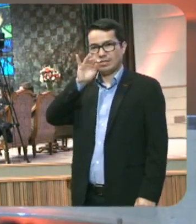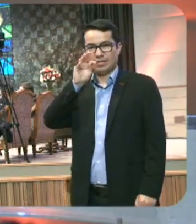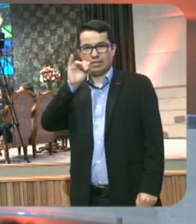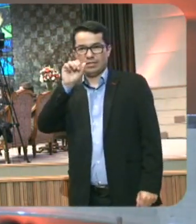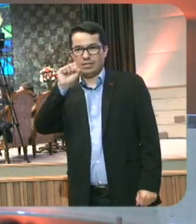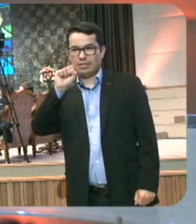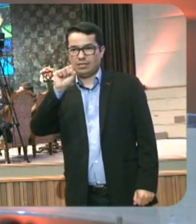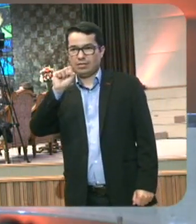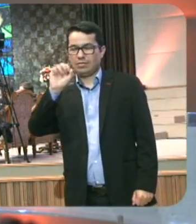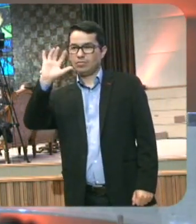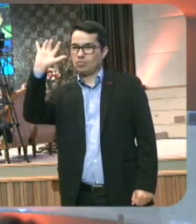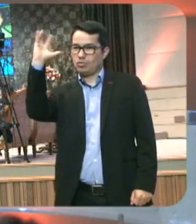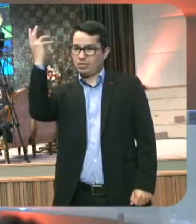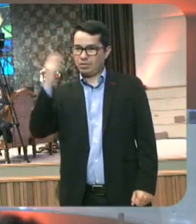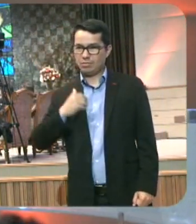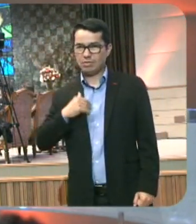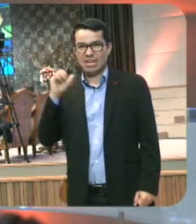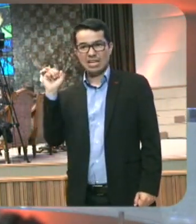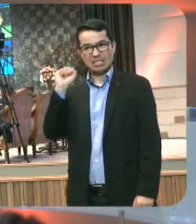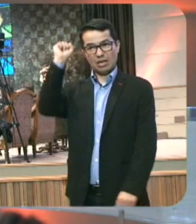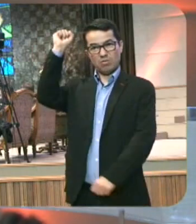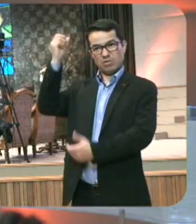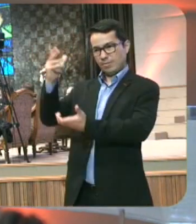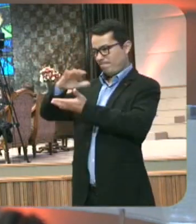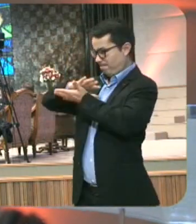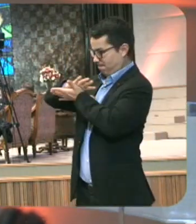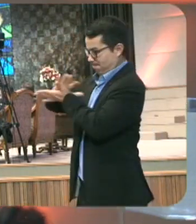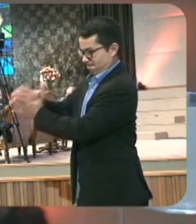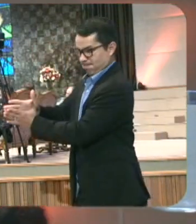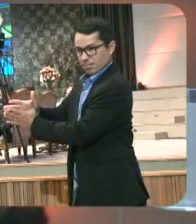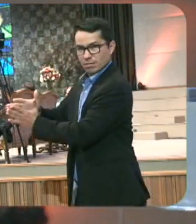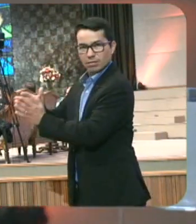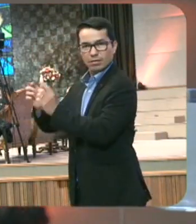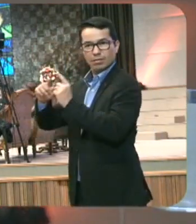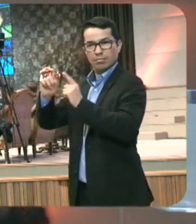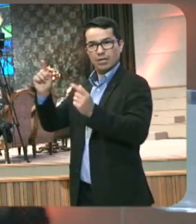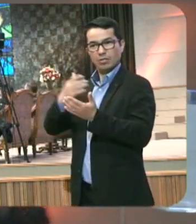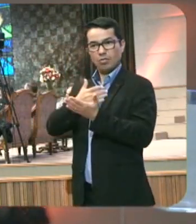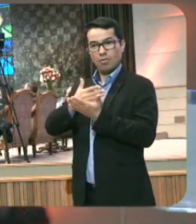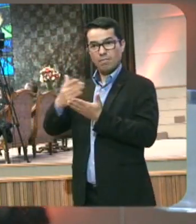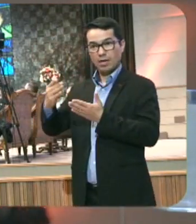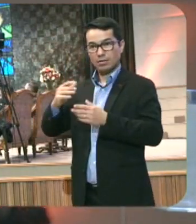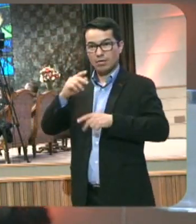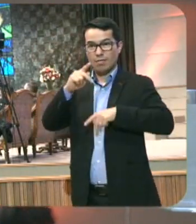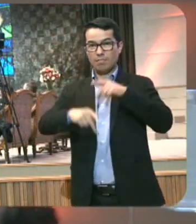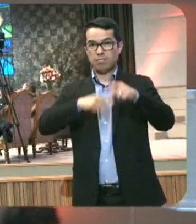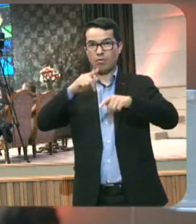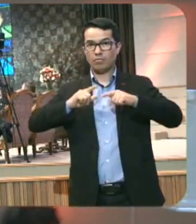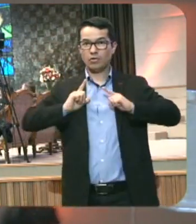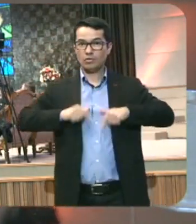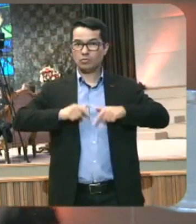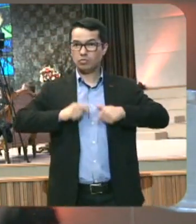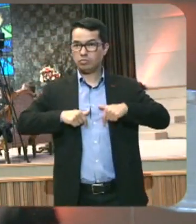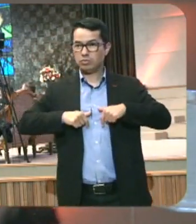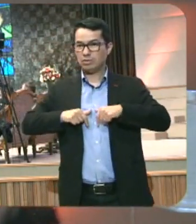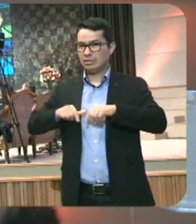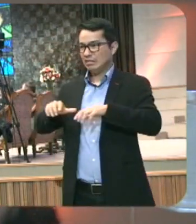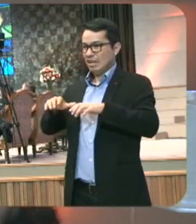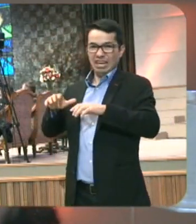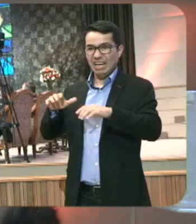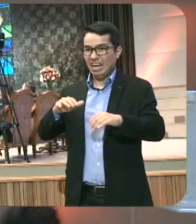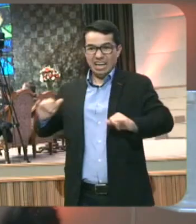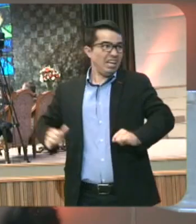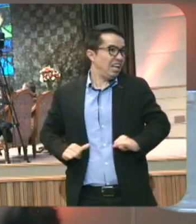Israel, porque eles não estavam cumprindo a promessa. Olha, foram centenas